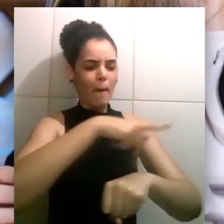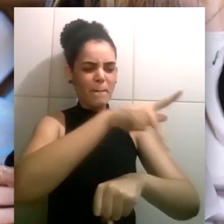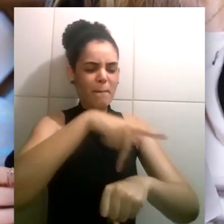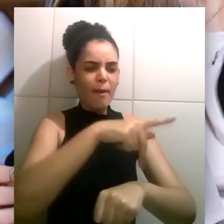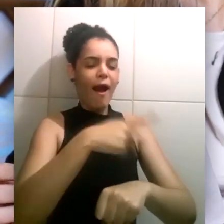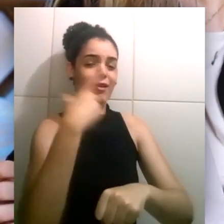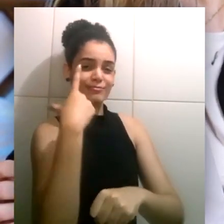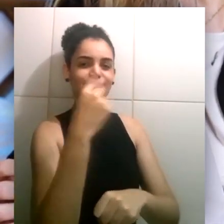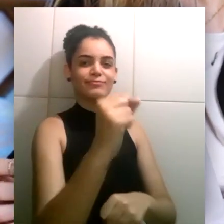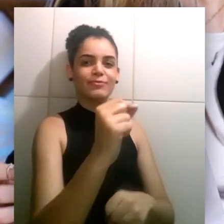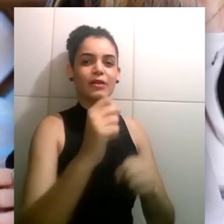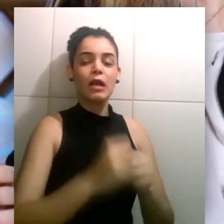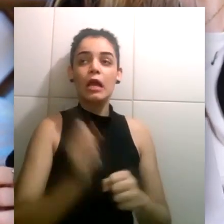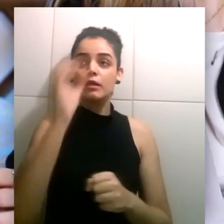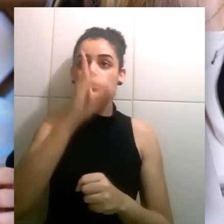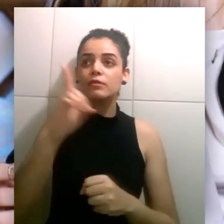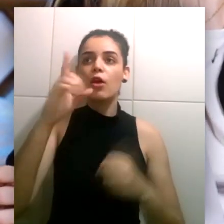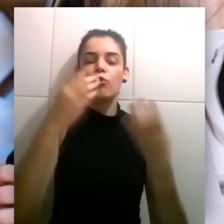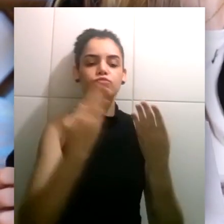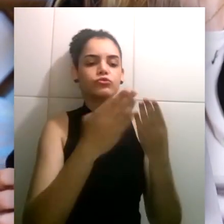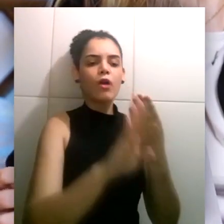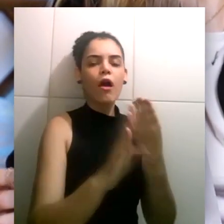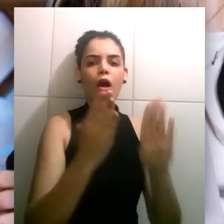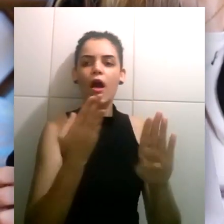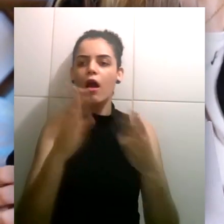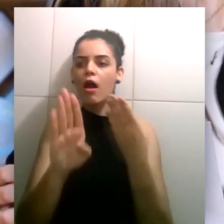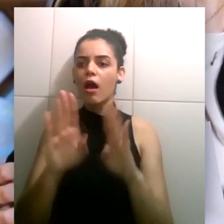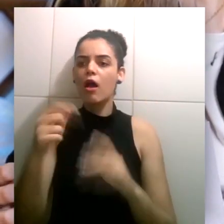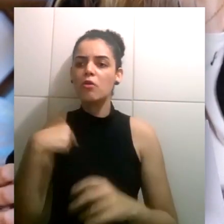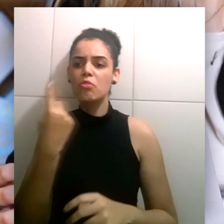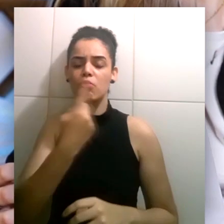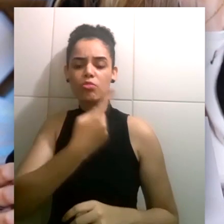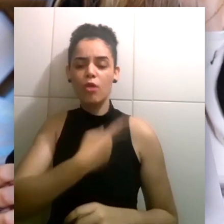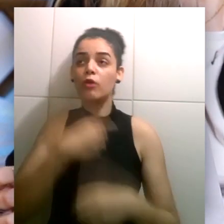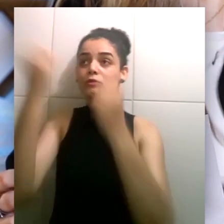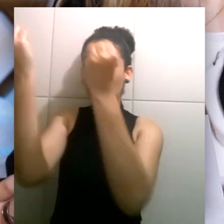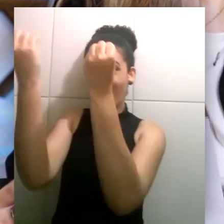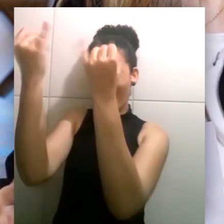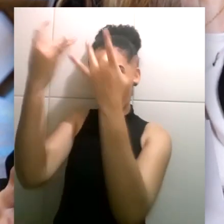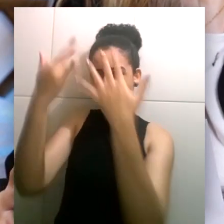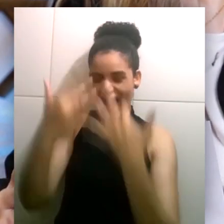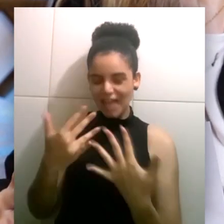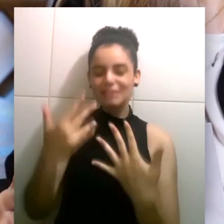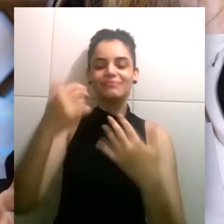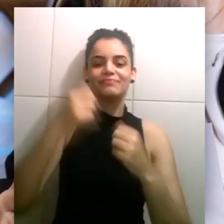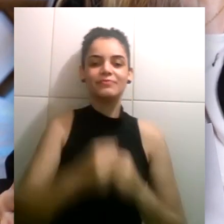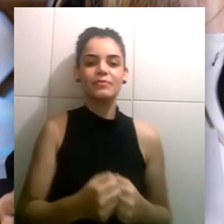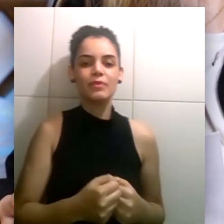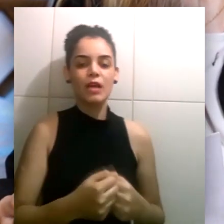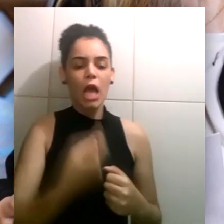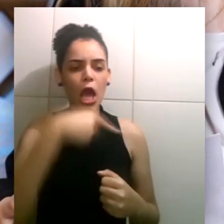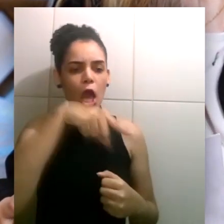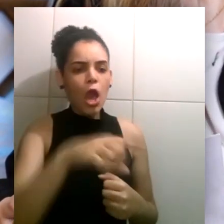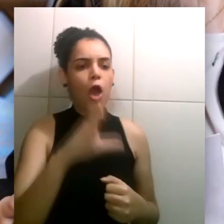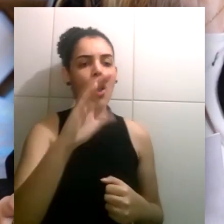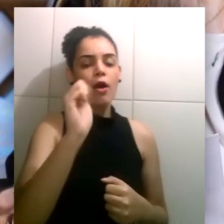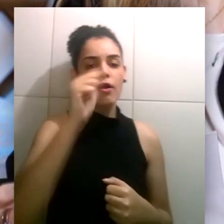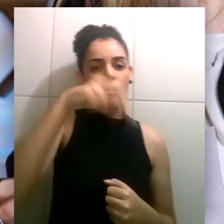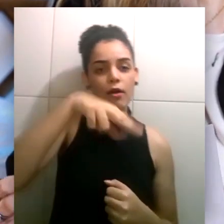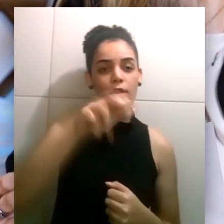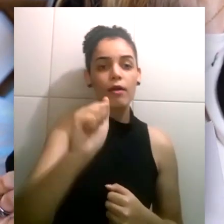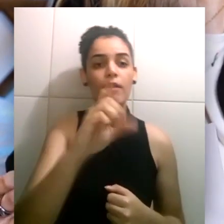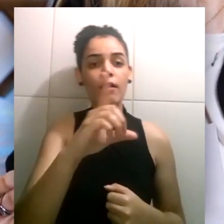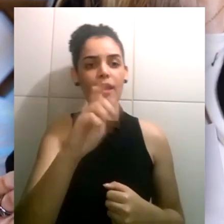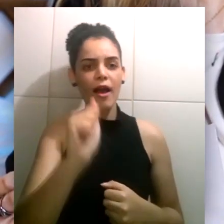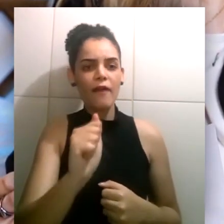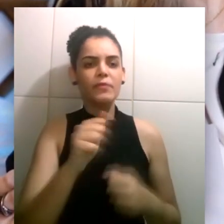foi se encaixando, né, Vi? Que Deus foi abrindo as portas e abençoando, e nós fomos. Quando chegamos lá, eu tinha 12 anos, falava bem pouquinho, assim,